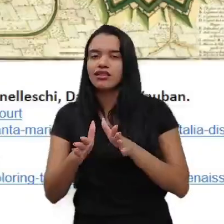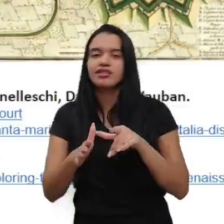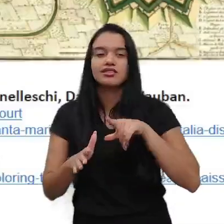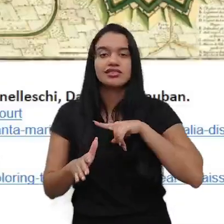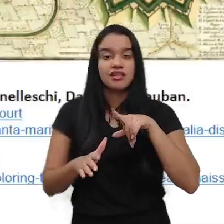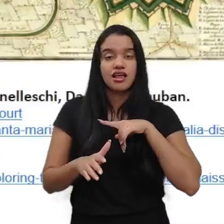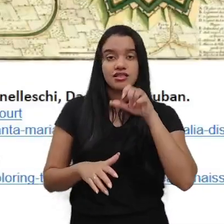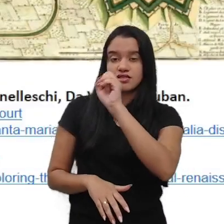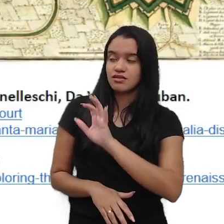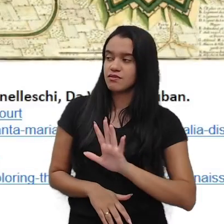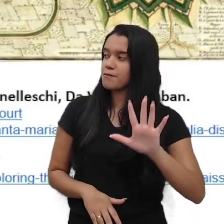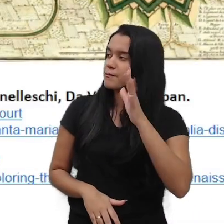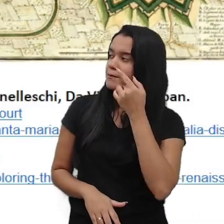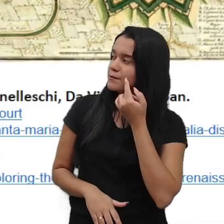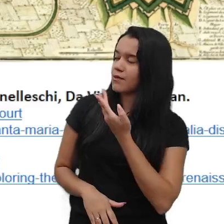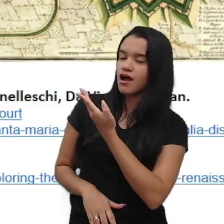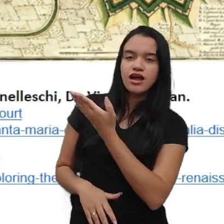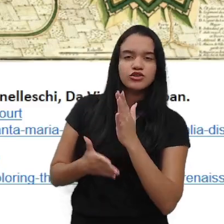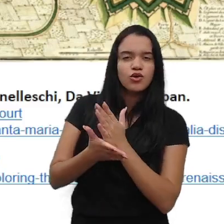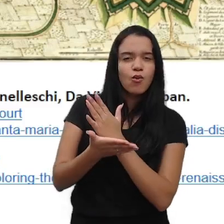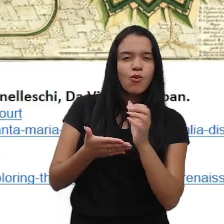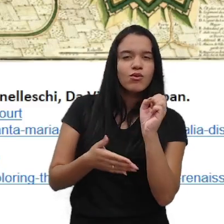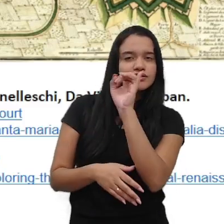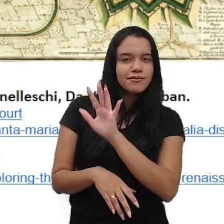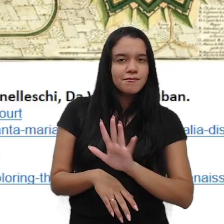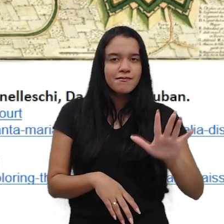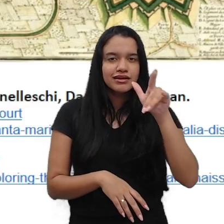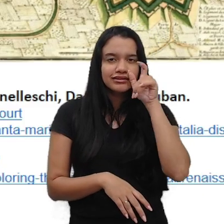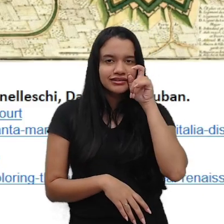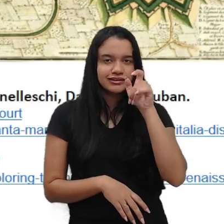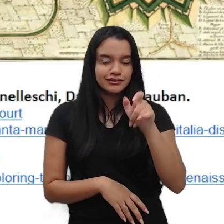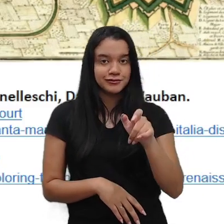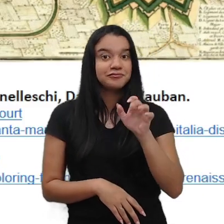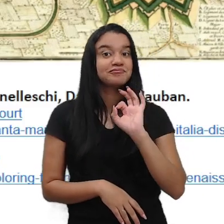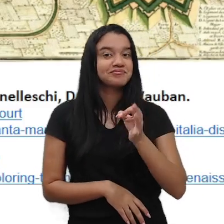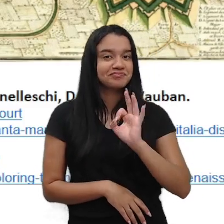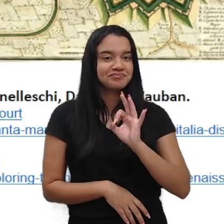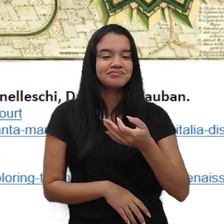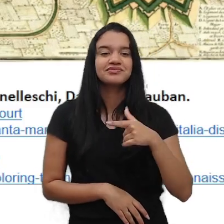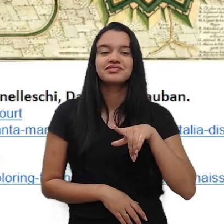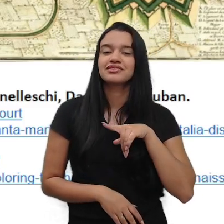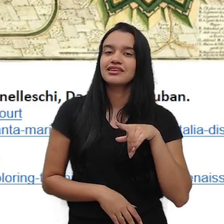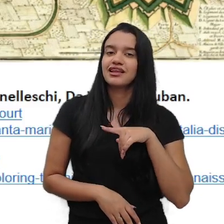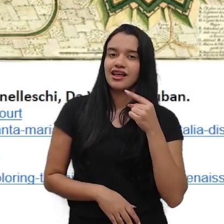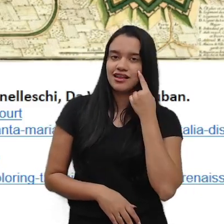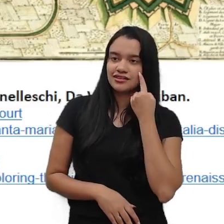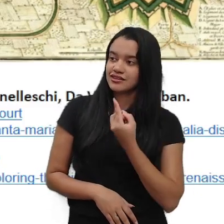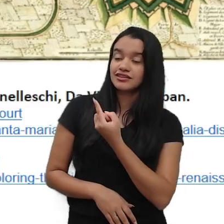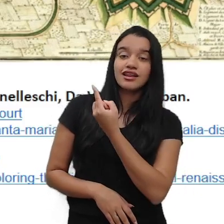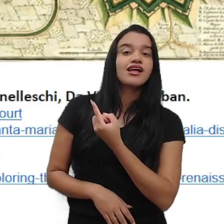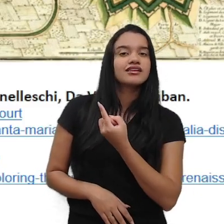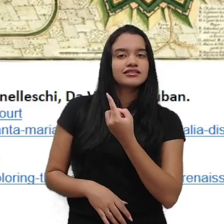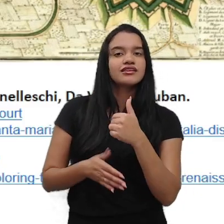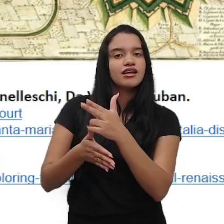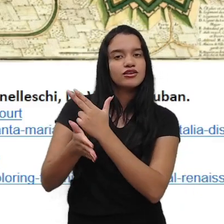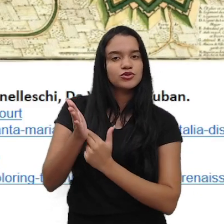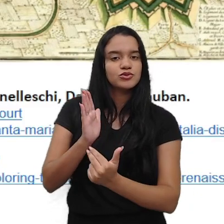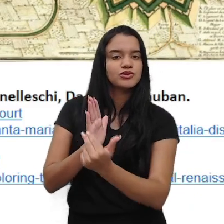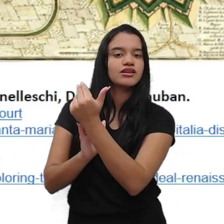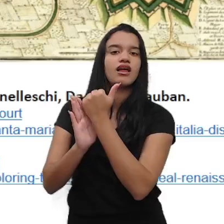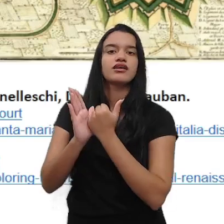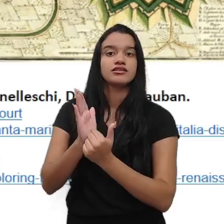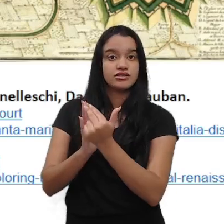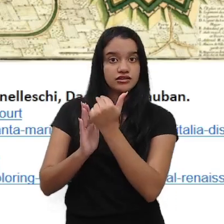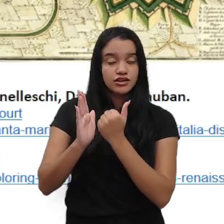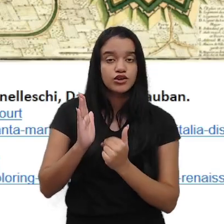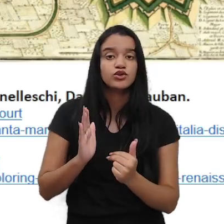imagens, né, algumas figuras bastante interessantes. Na extrema esquerda, a gente tem um desenho de algumas catedrais que foi feita